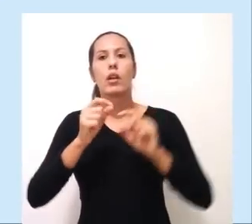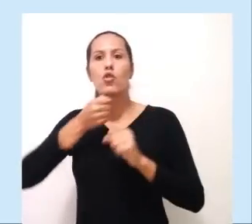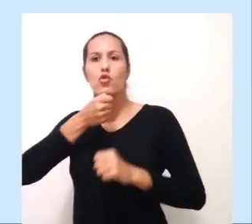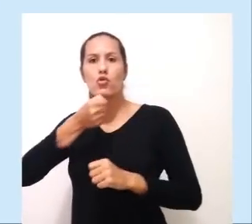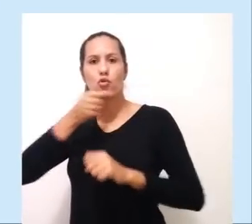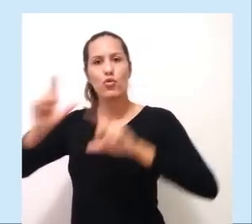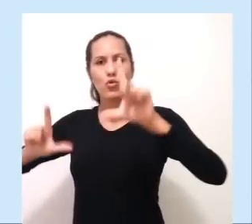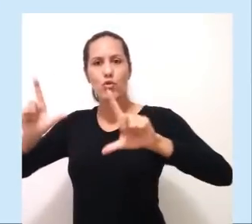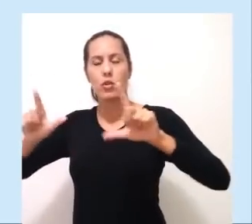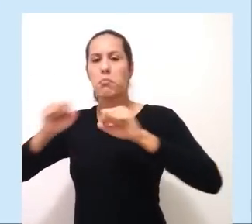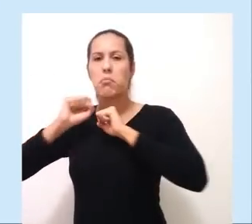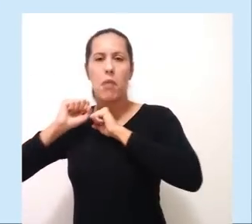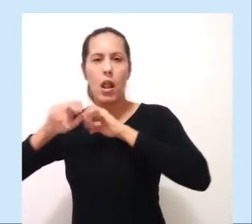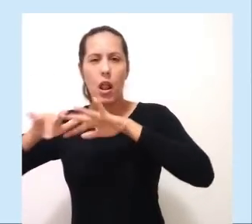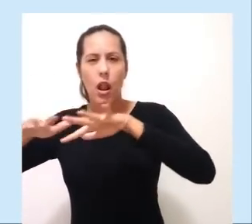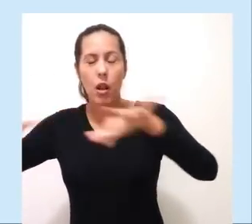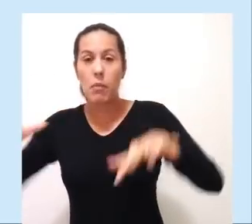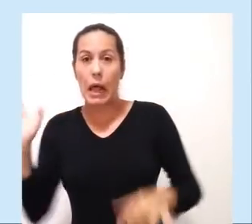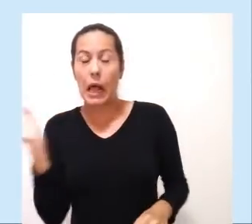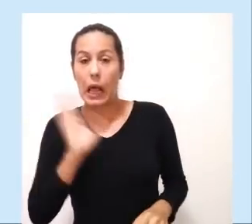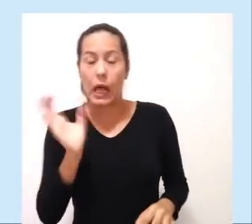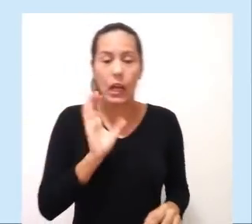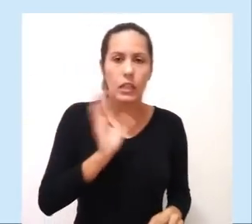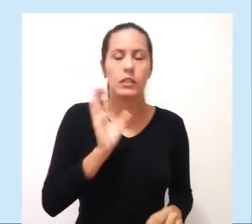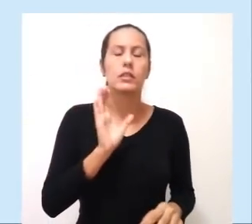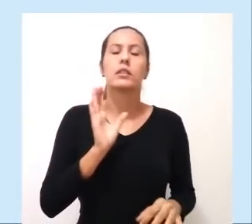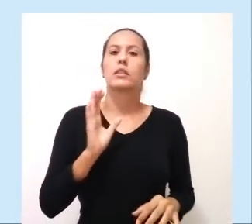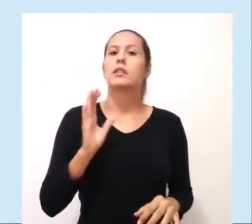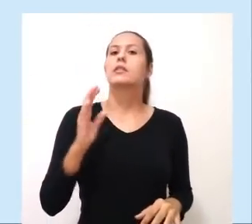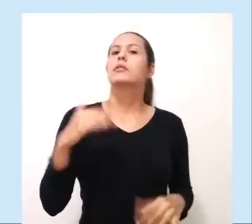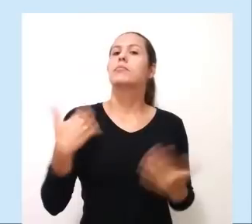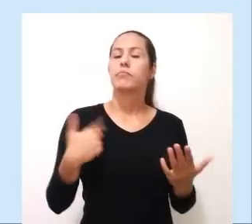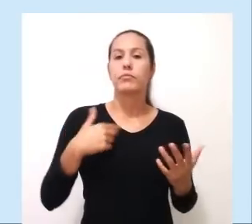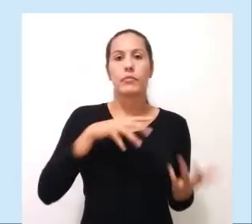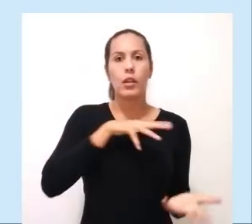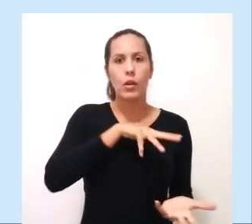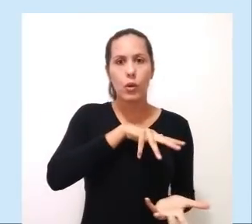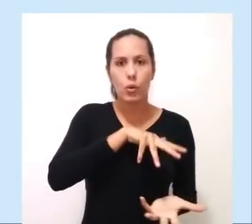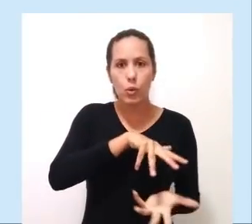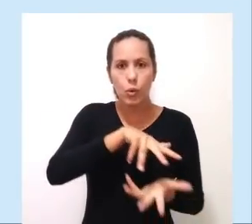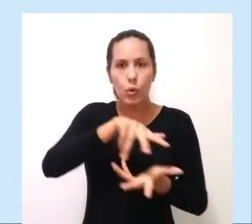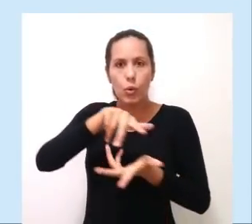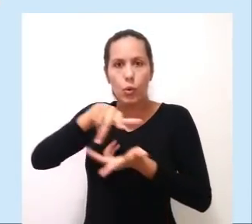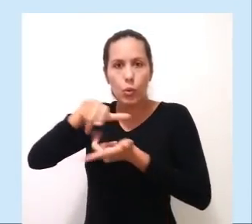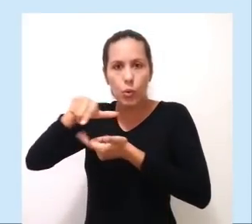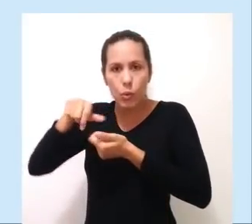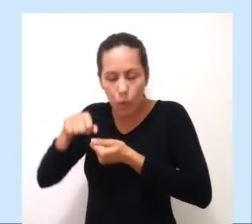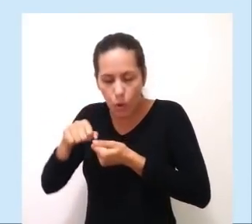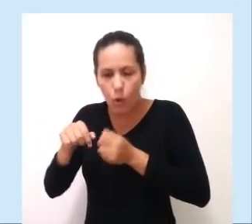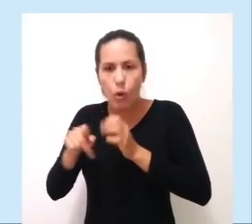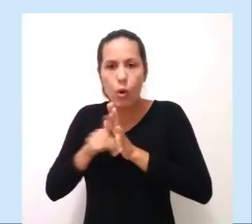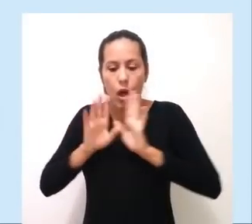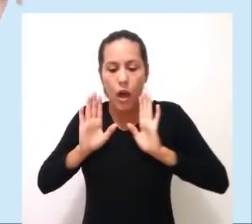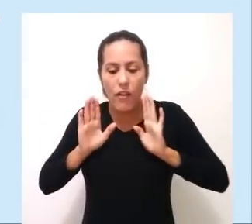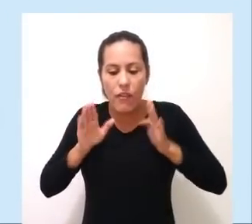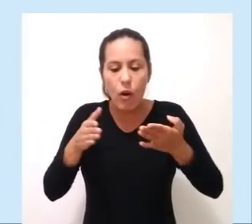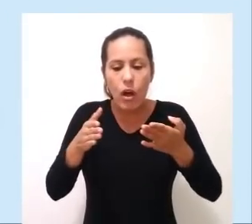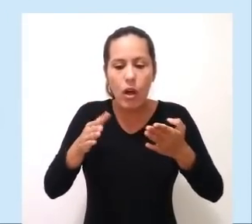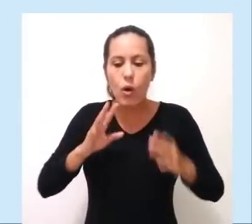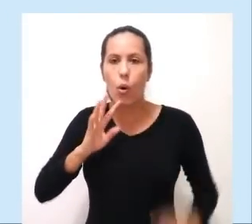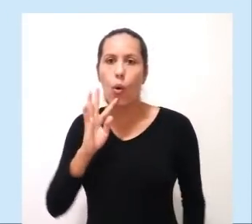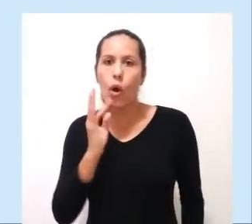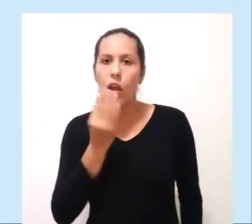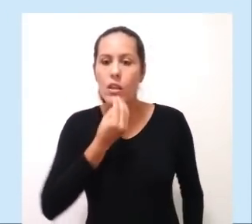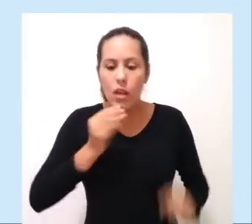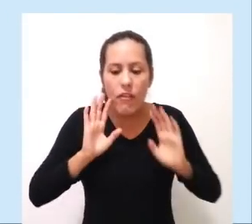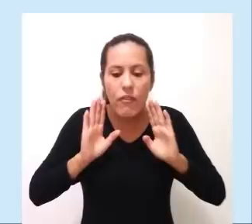certo? Os noticiários trazem. Então, há uma velocidade muito grande. É um mundo, certo? É um mundo voltado